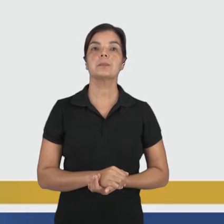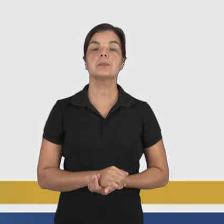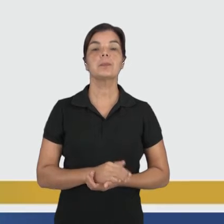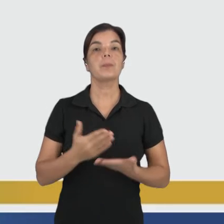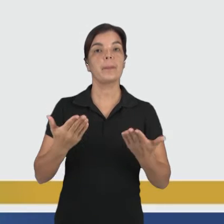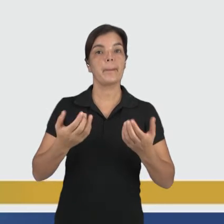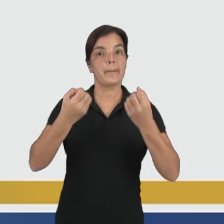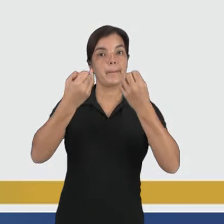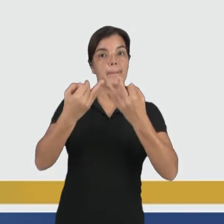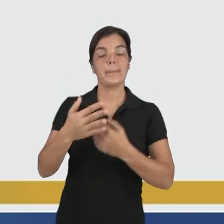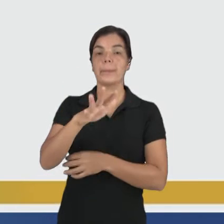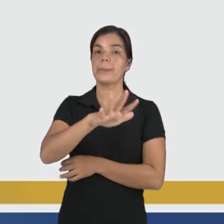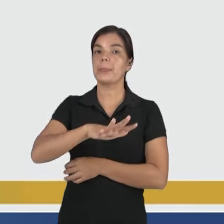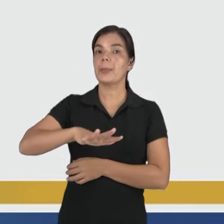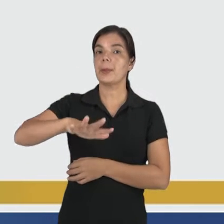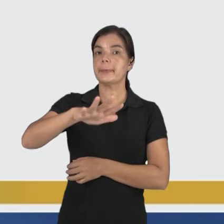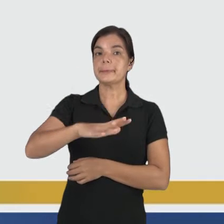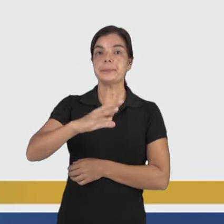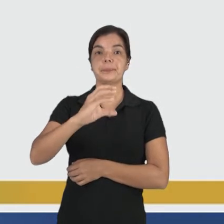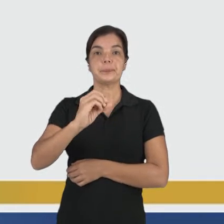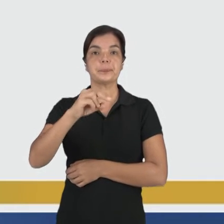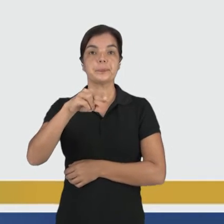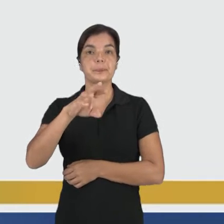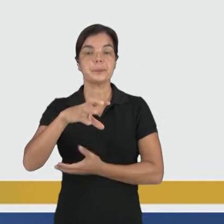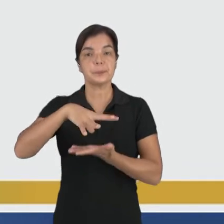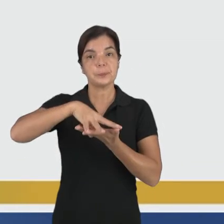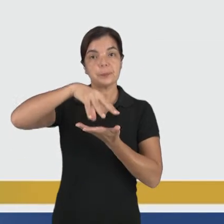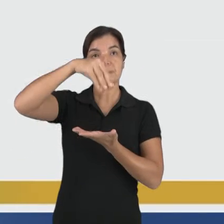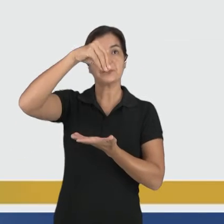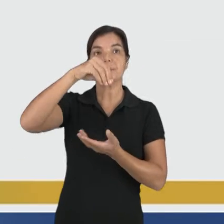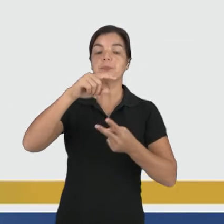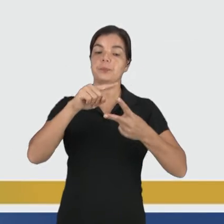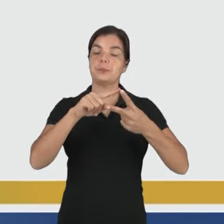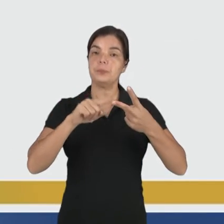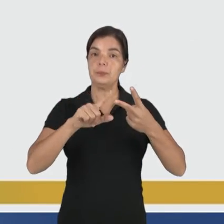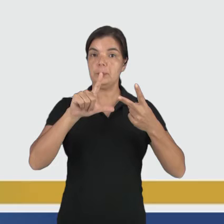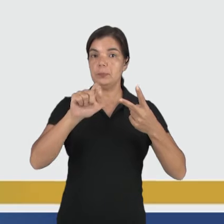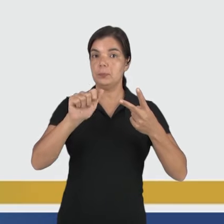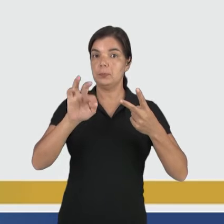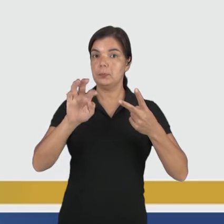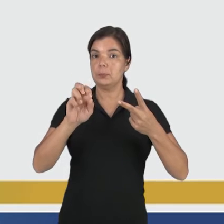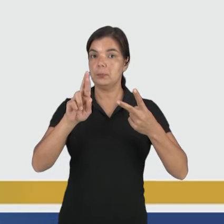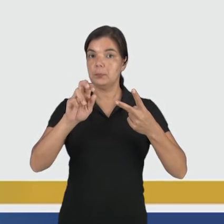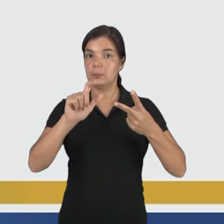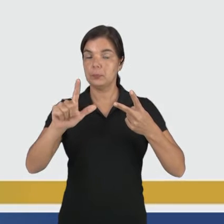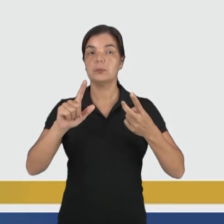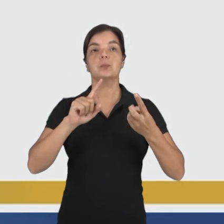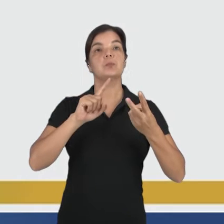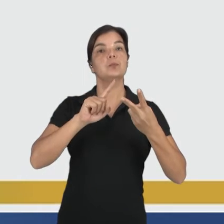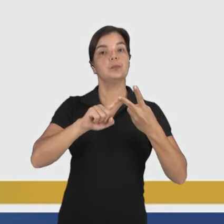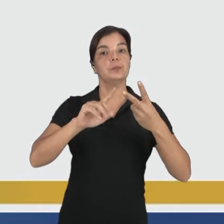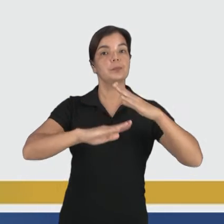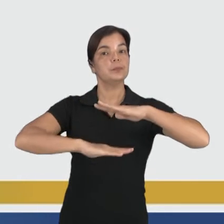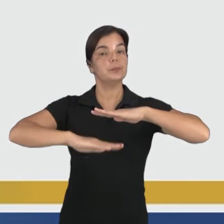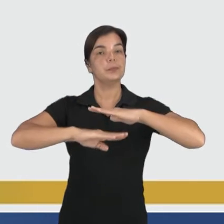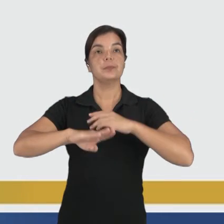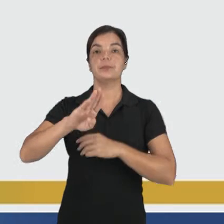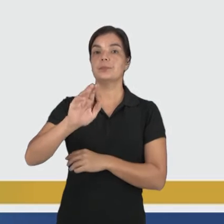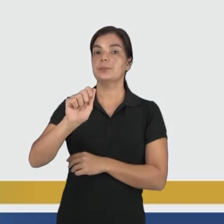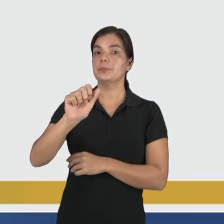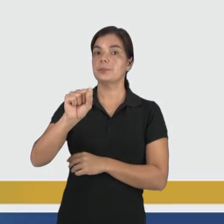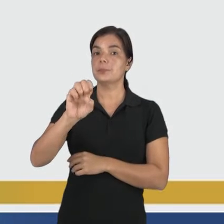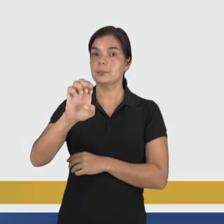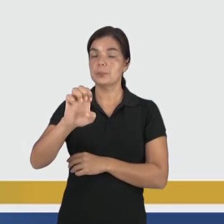Agora nós vamos trabalhar a área do cone, que são duas, tá? A lateral e da base. A